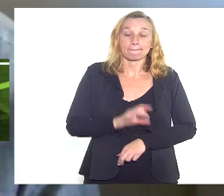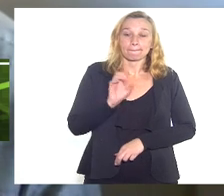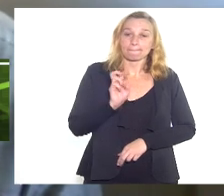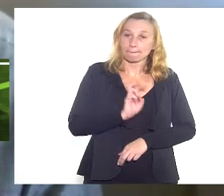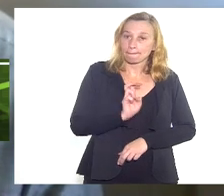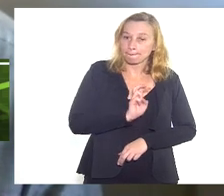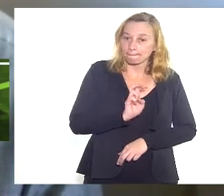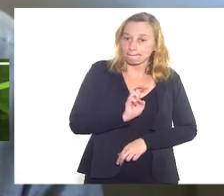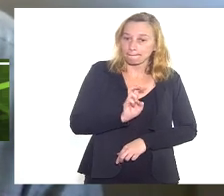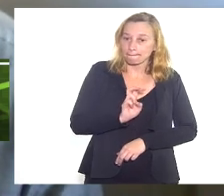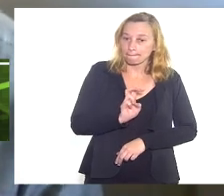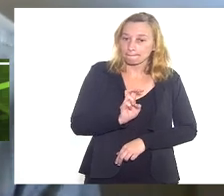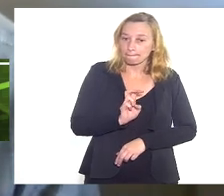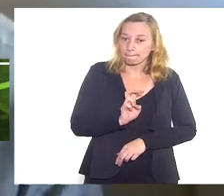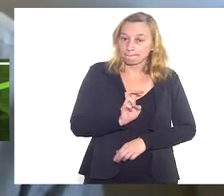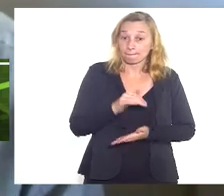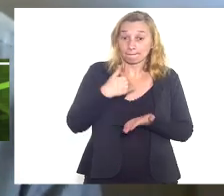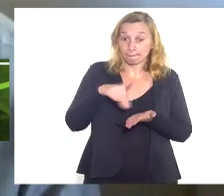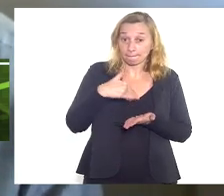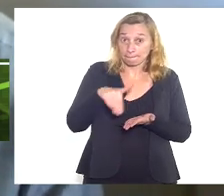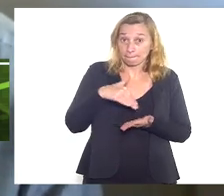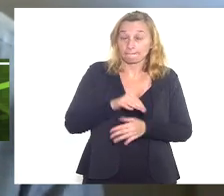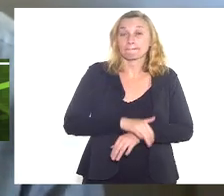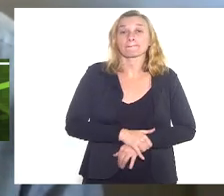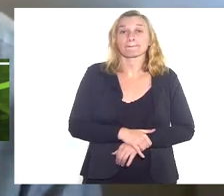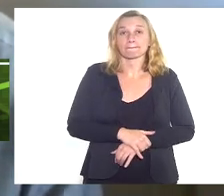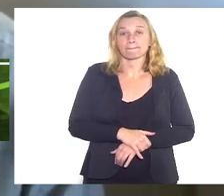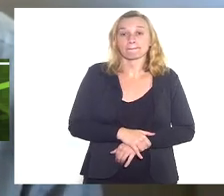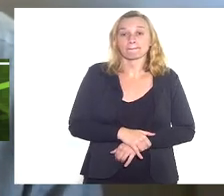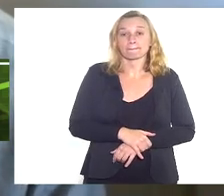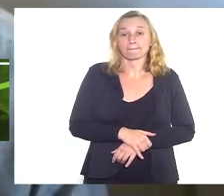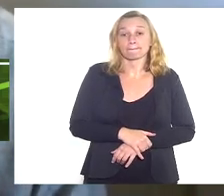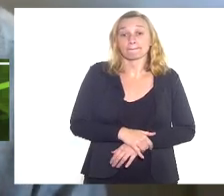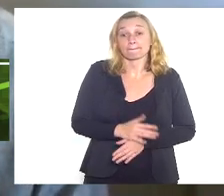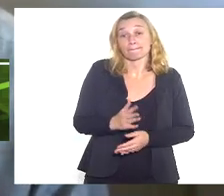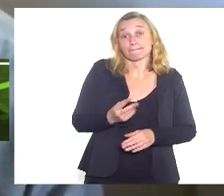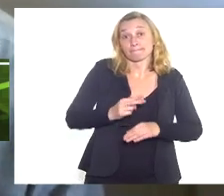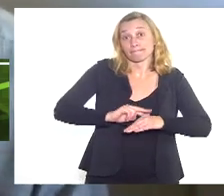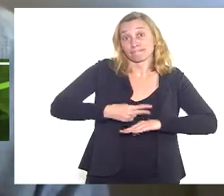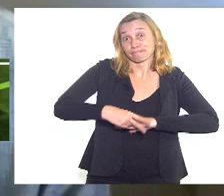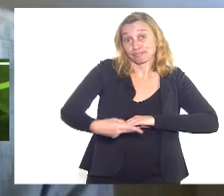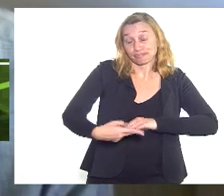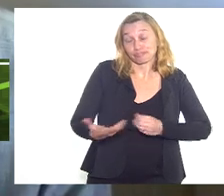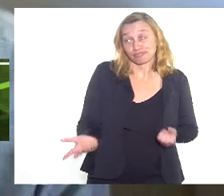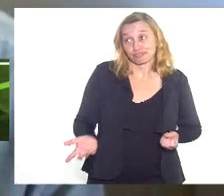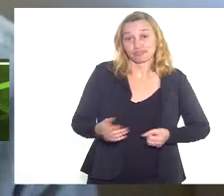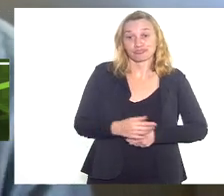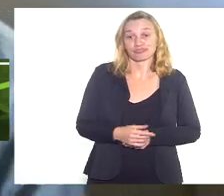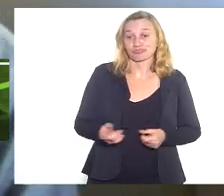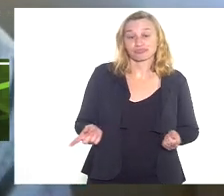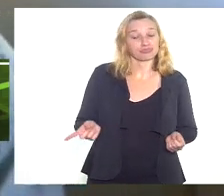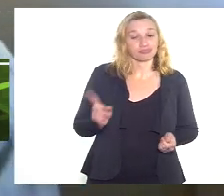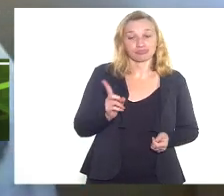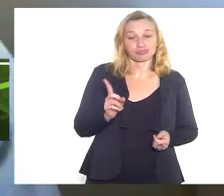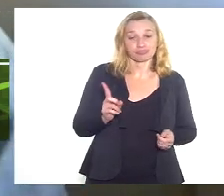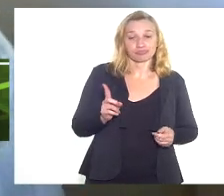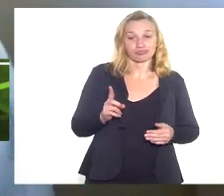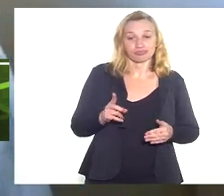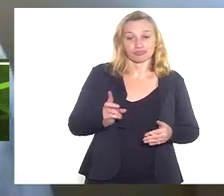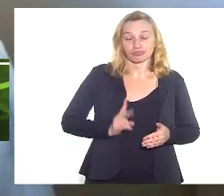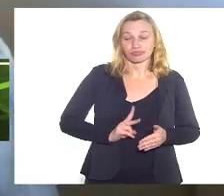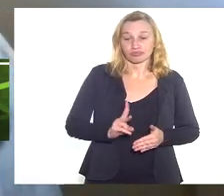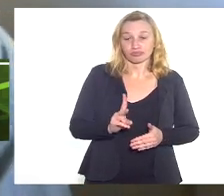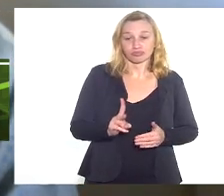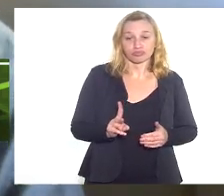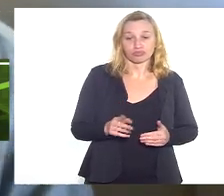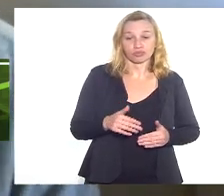quinto secretário e, por via de consequência, não dá continuidade como deveria